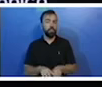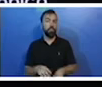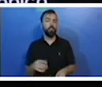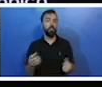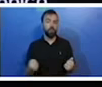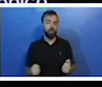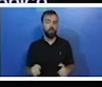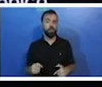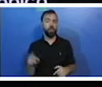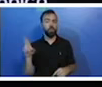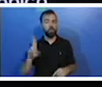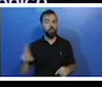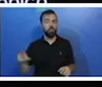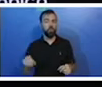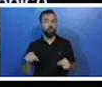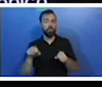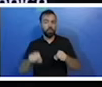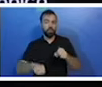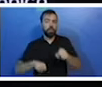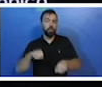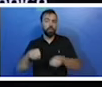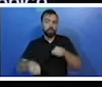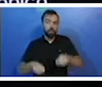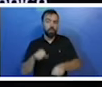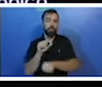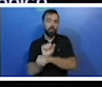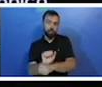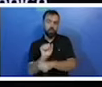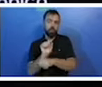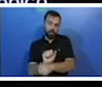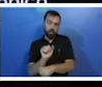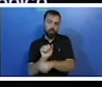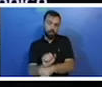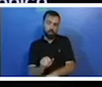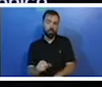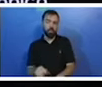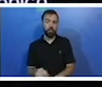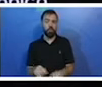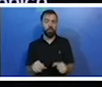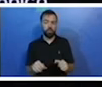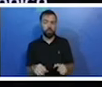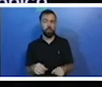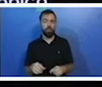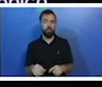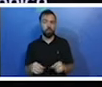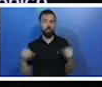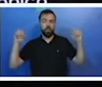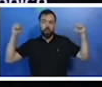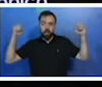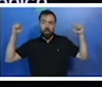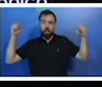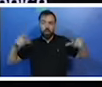famosas bicicletas ergométricas, aquelas que a gente fica parado no lugar lá nas academias,